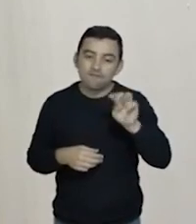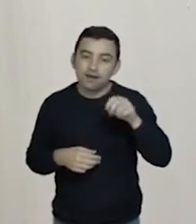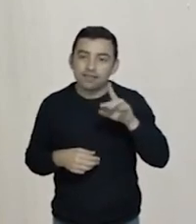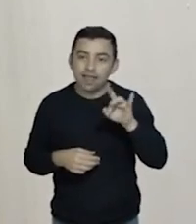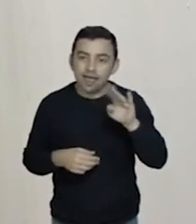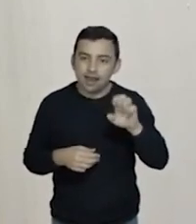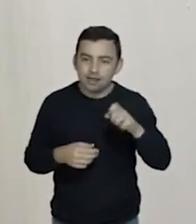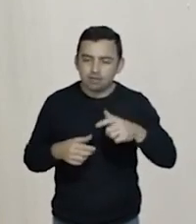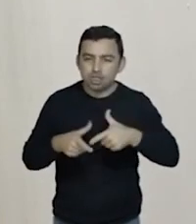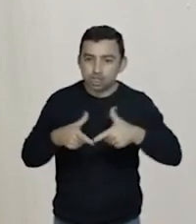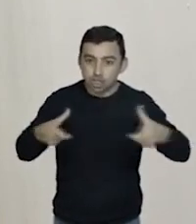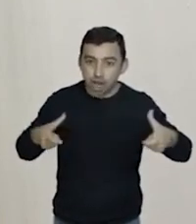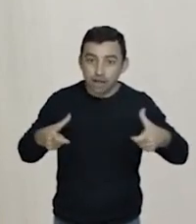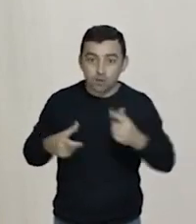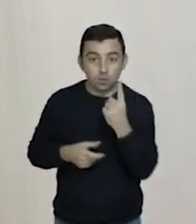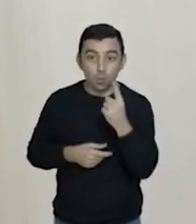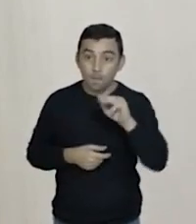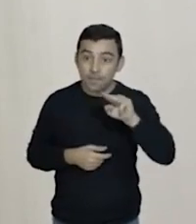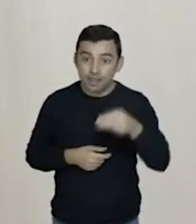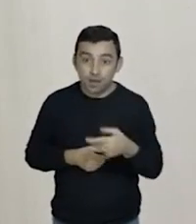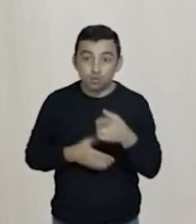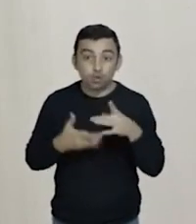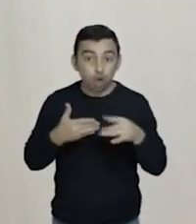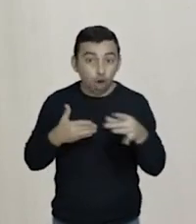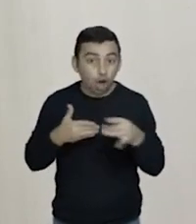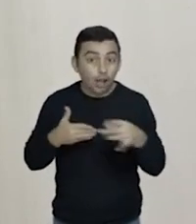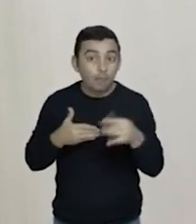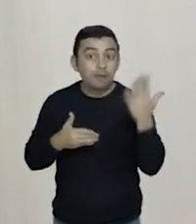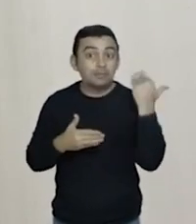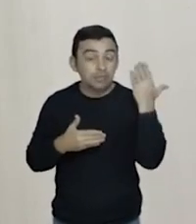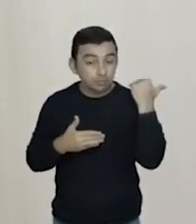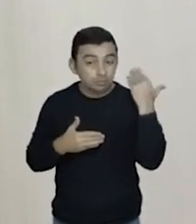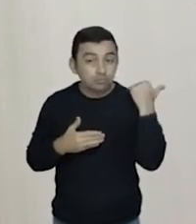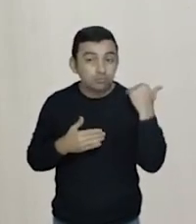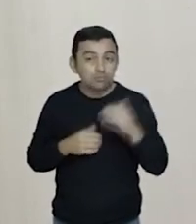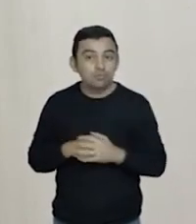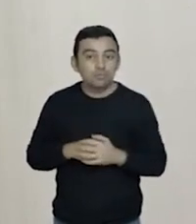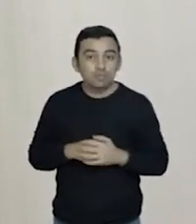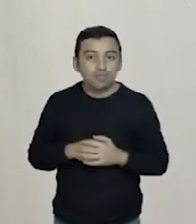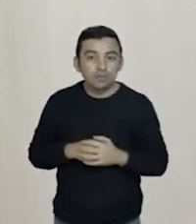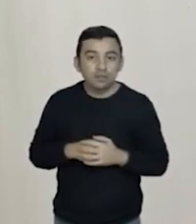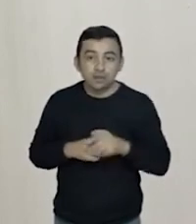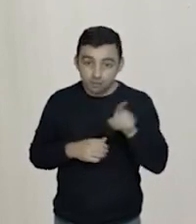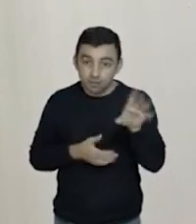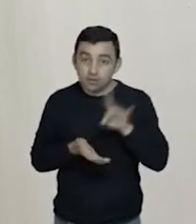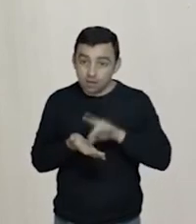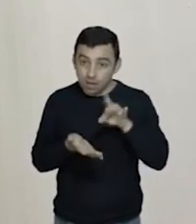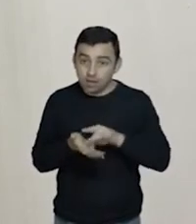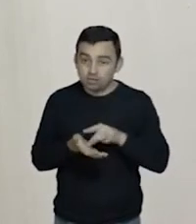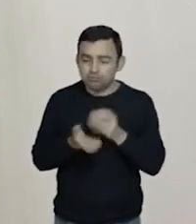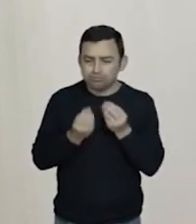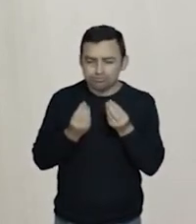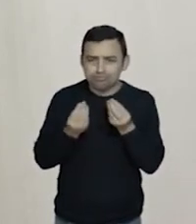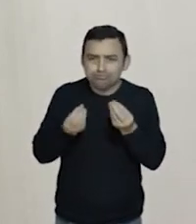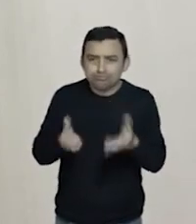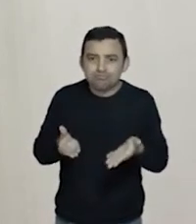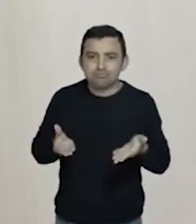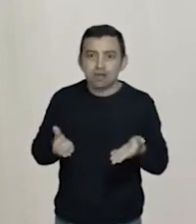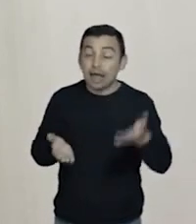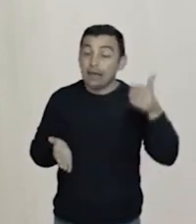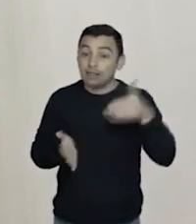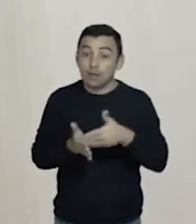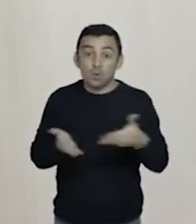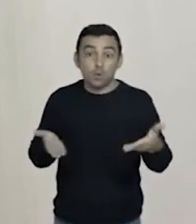chequinho de 1 milhão de dólares naquela época o homem realmente foi muito generoso até hoje